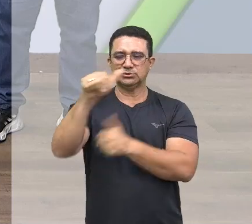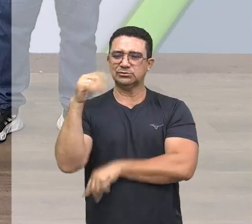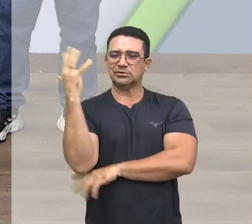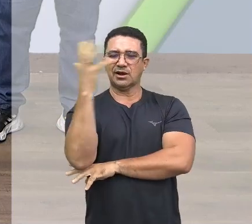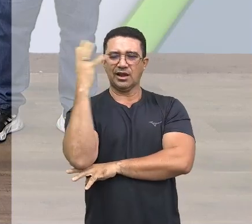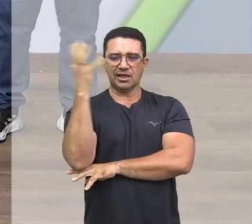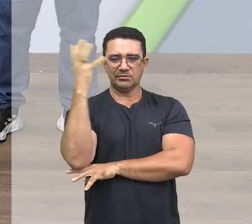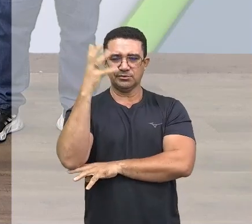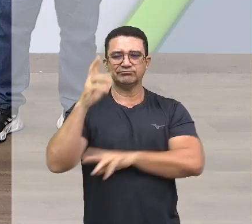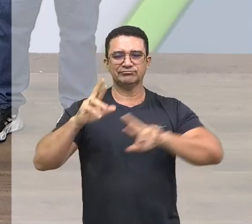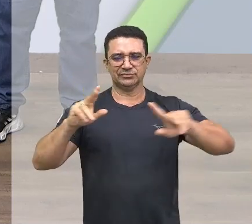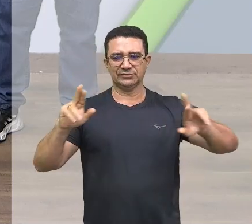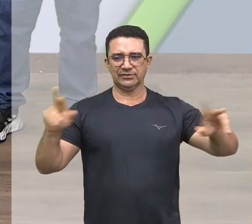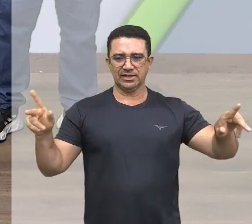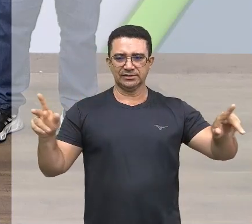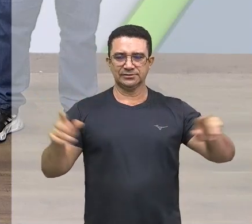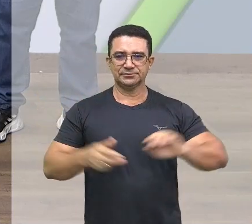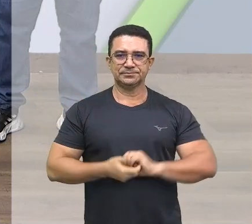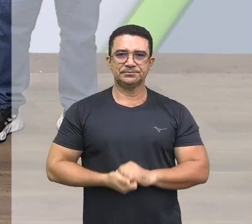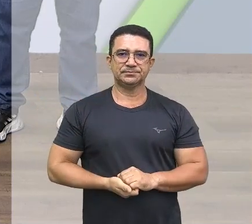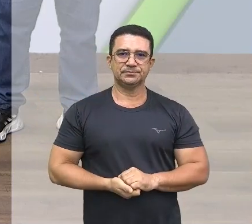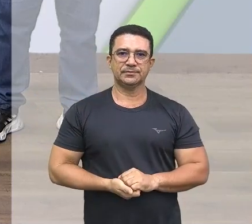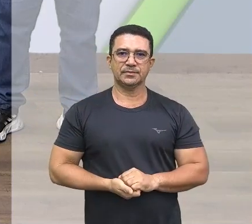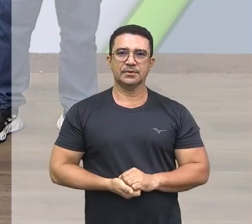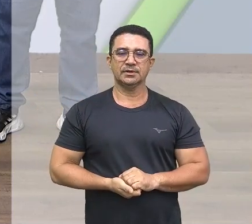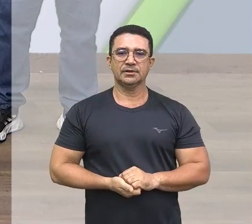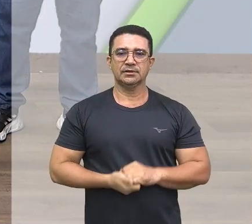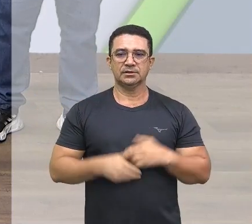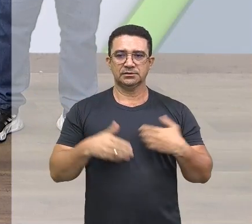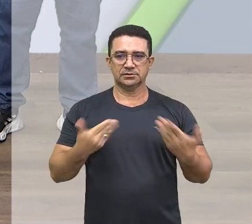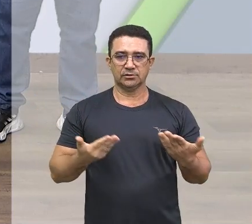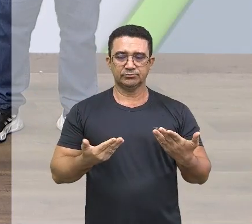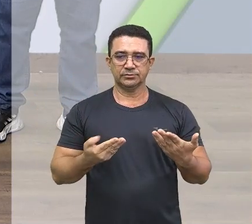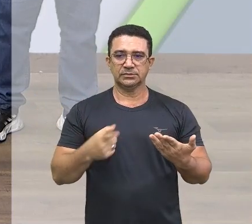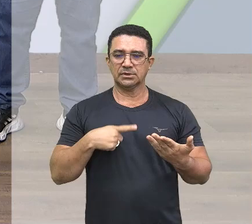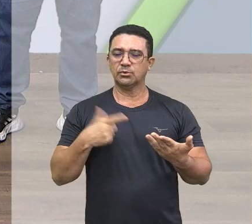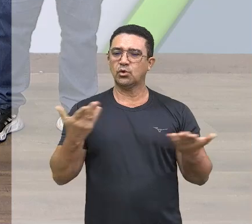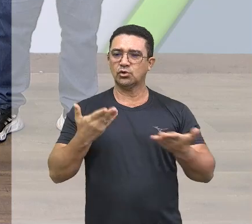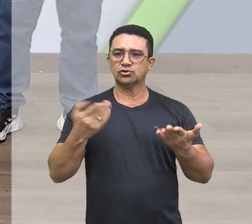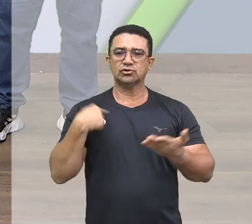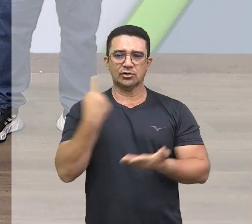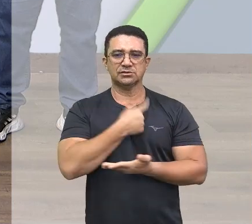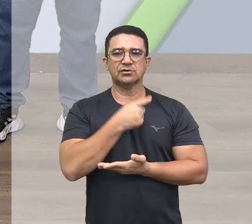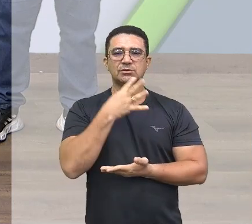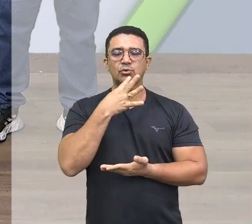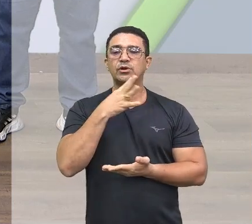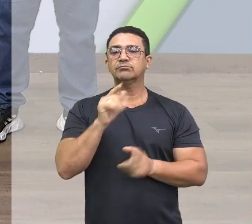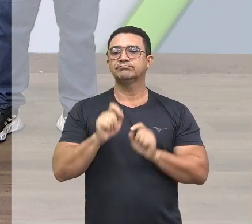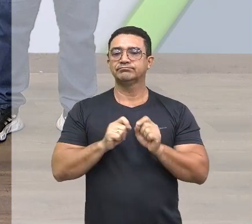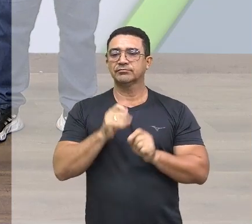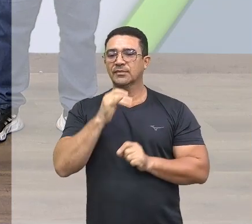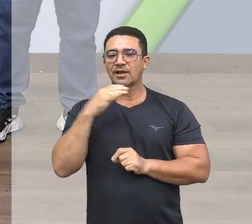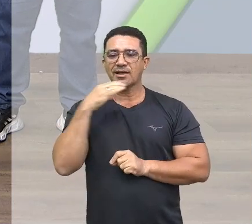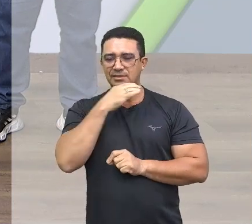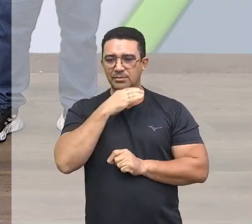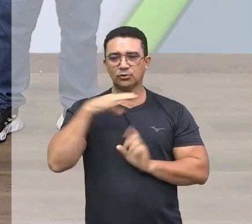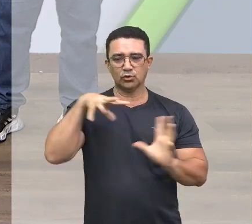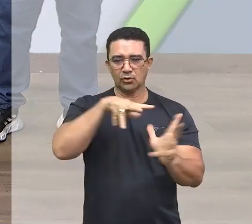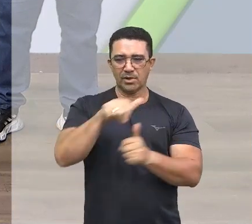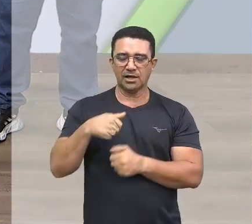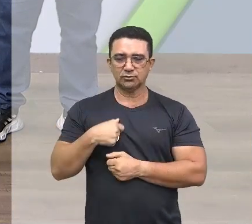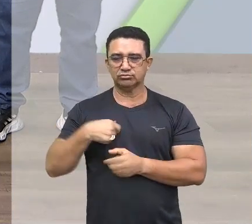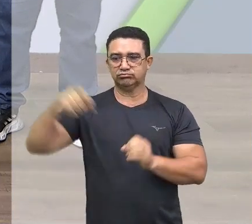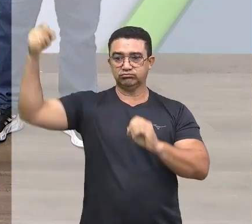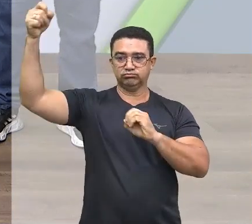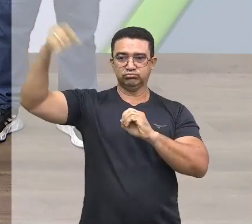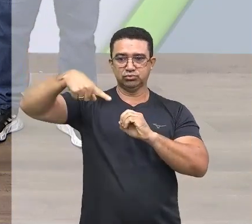mudanças climáticas. Especificamente, intensificando um fenômeno que nós conhecemos como aquecimento global. E aí você me pergunta, o que